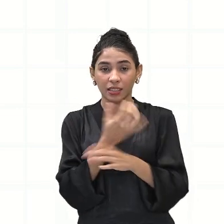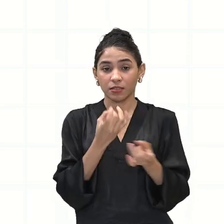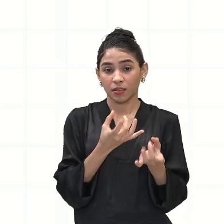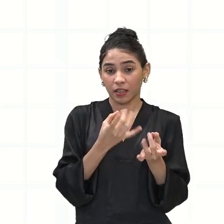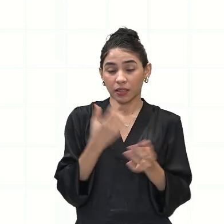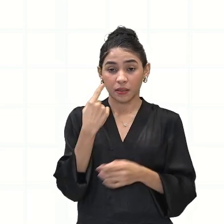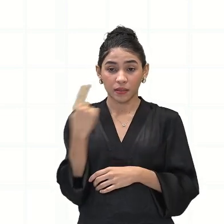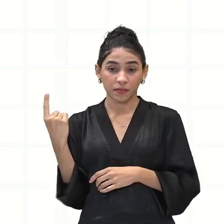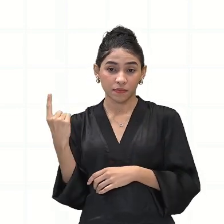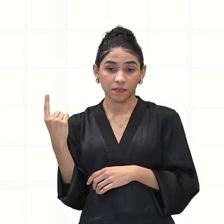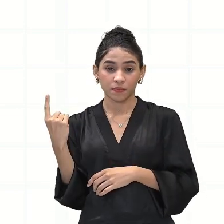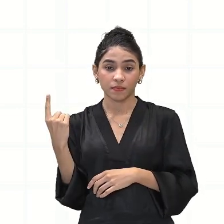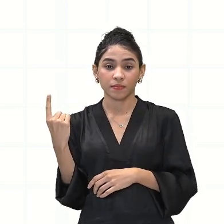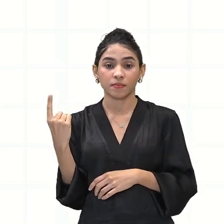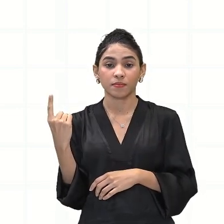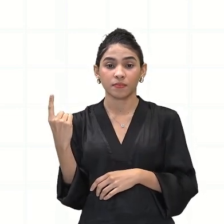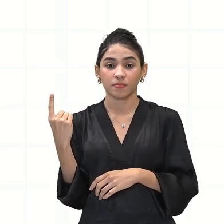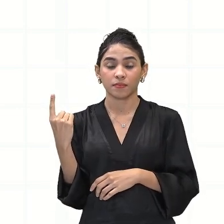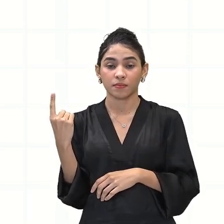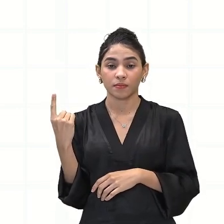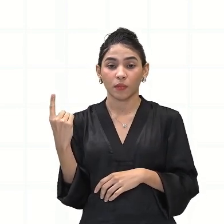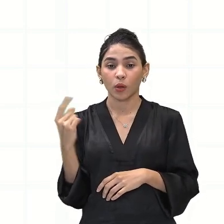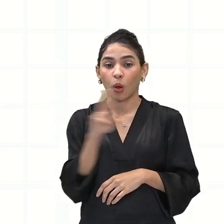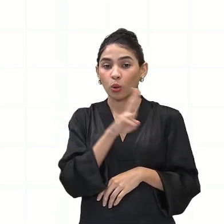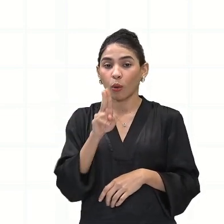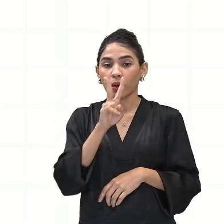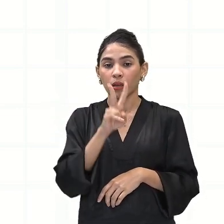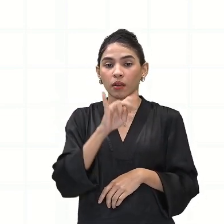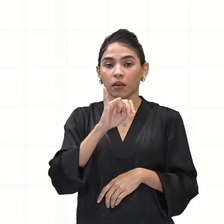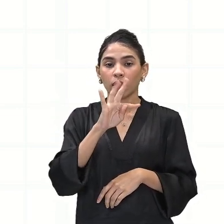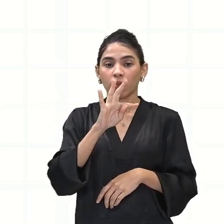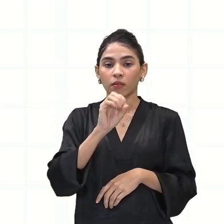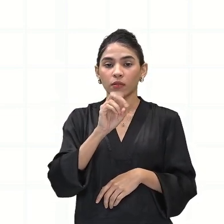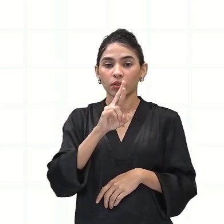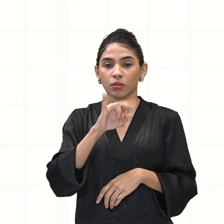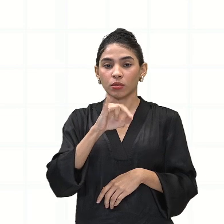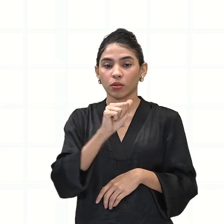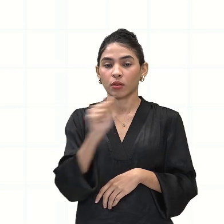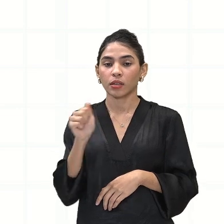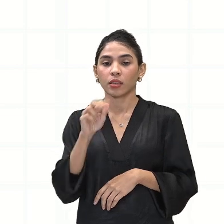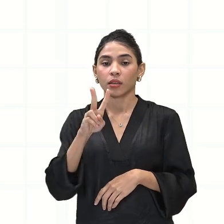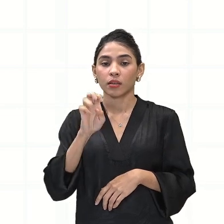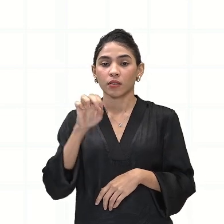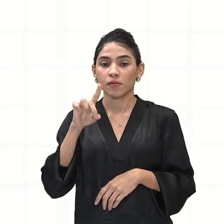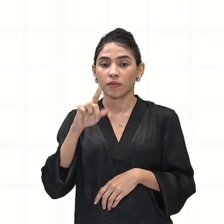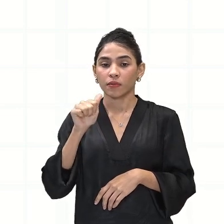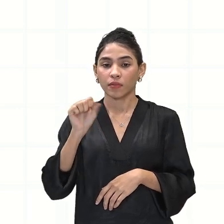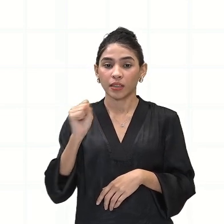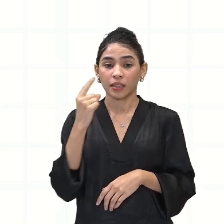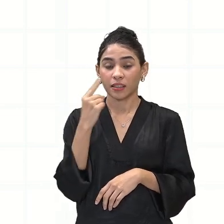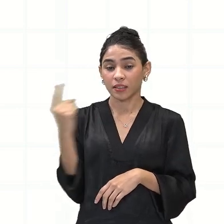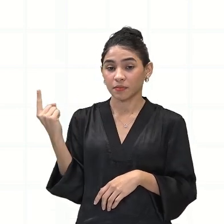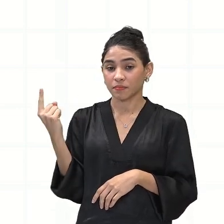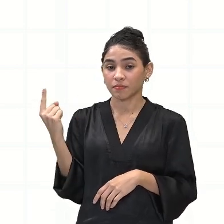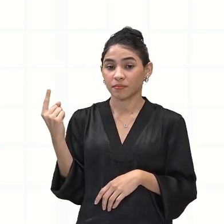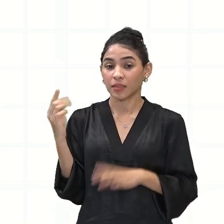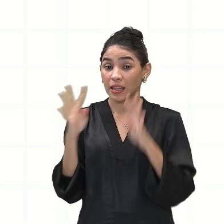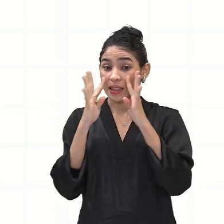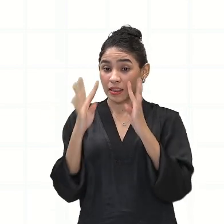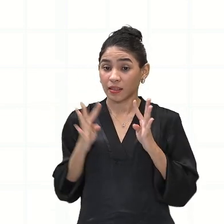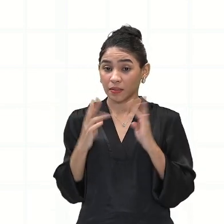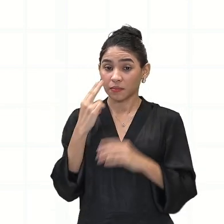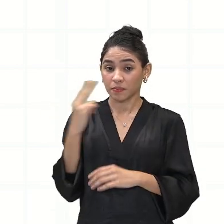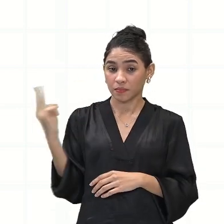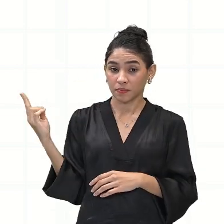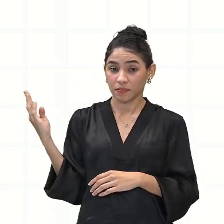na propaganda da Vitória Vendas, a gente tem aí: vendemos vassouras, vasos velhos,